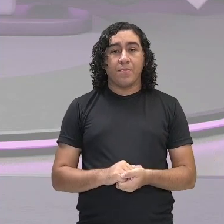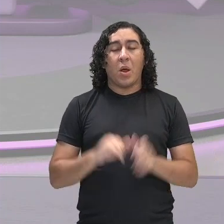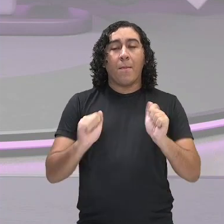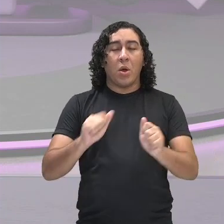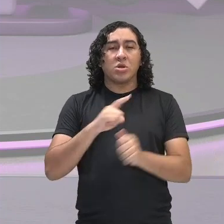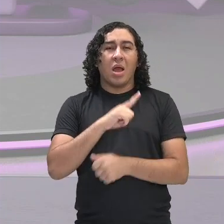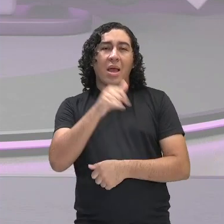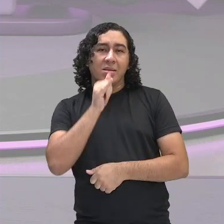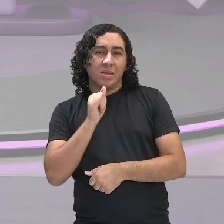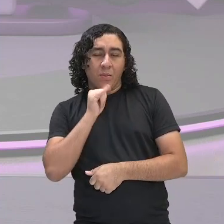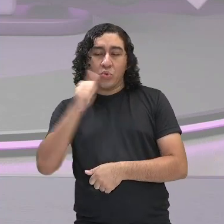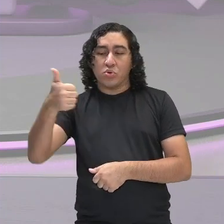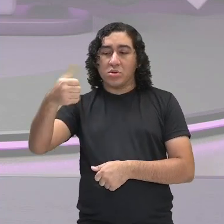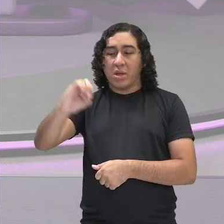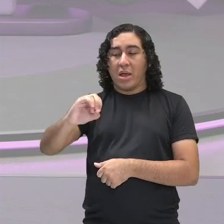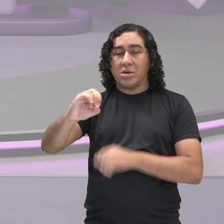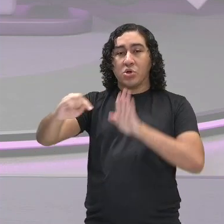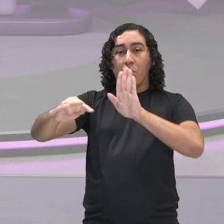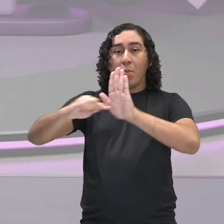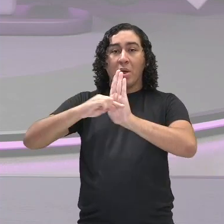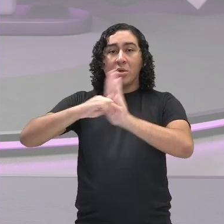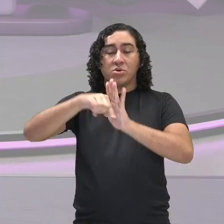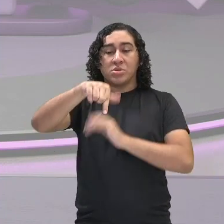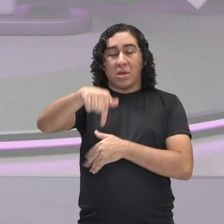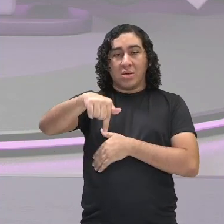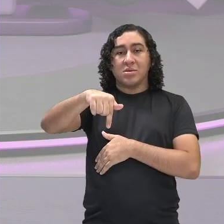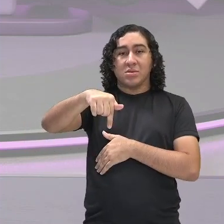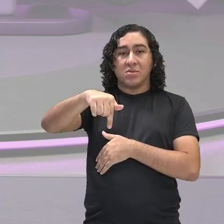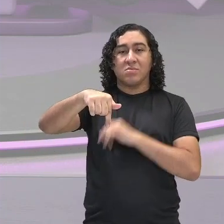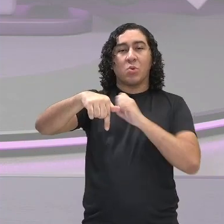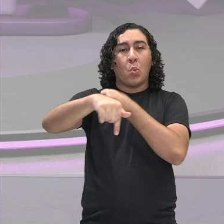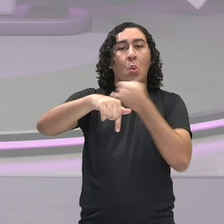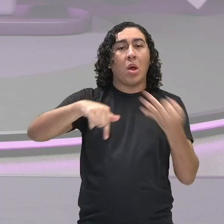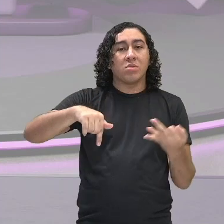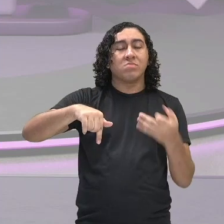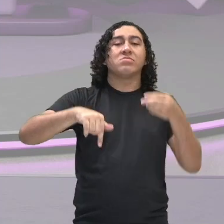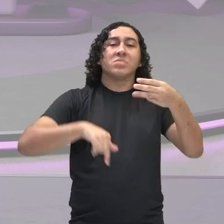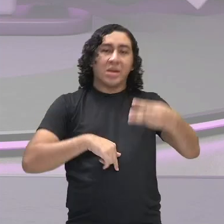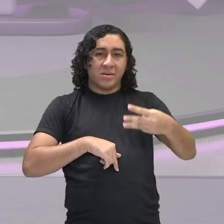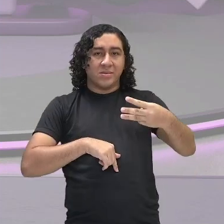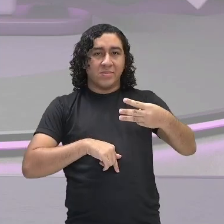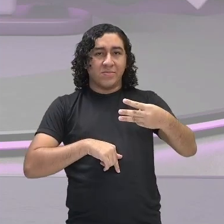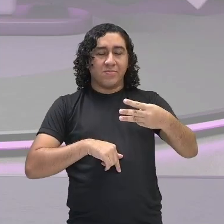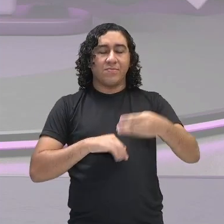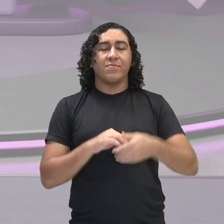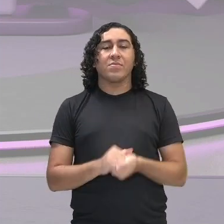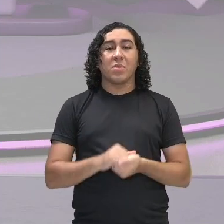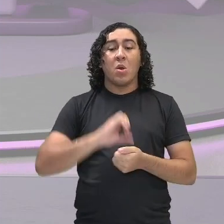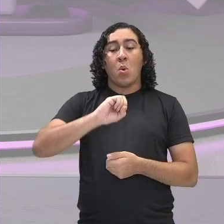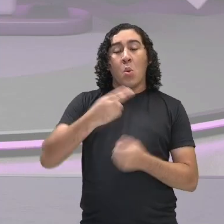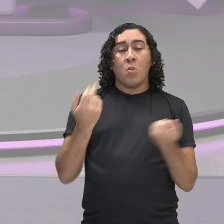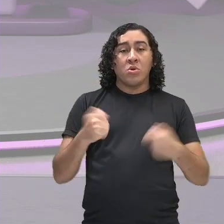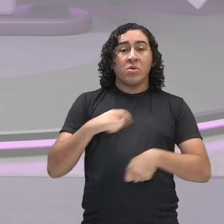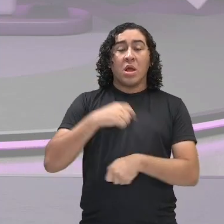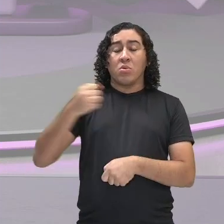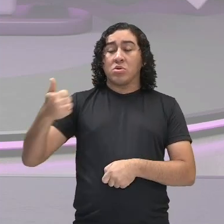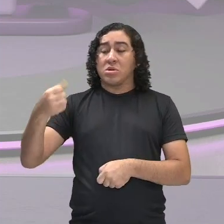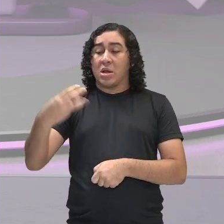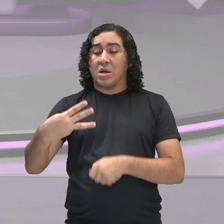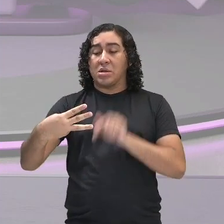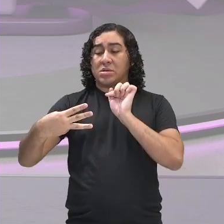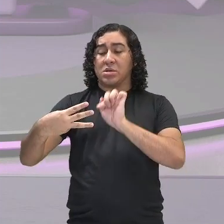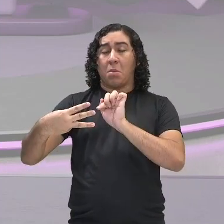o 10 e subtrair com 7. 10 menos 7, 3. Ou você pode pegar o 13. Eu pego